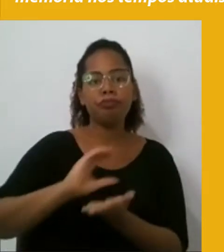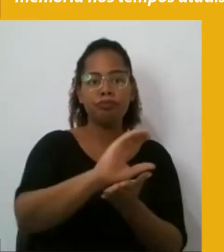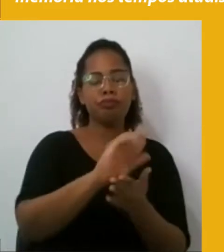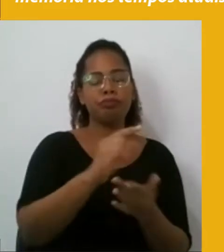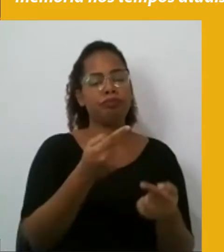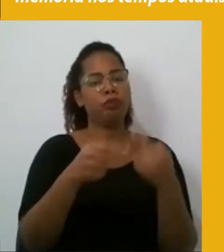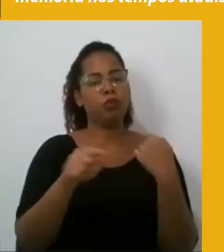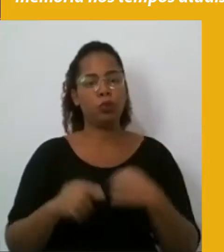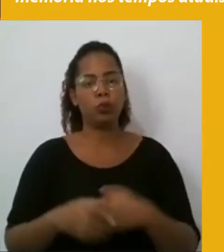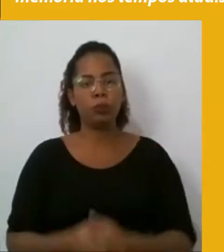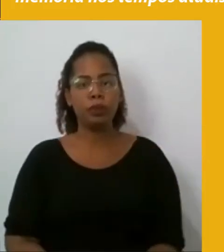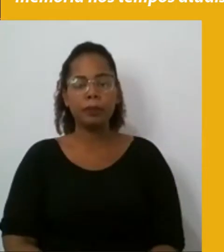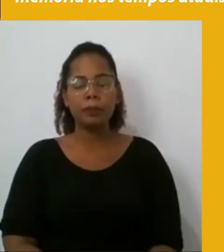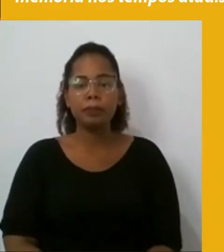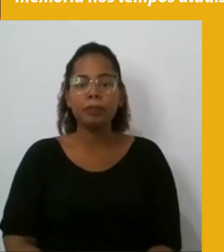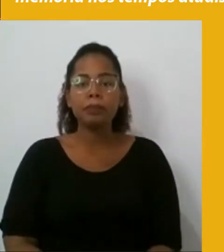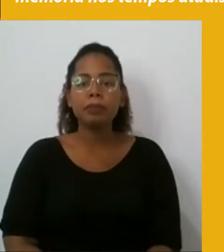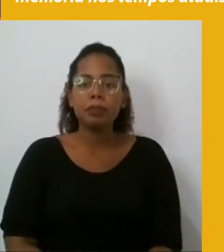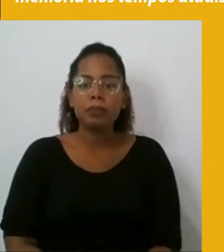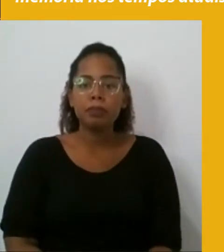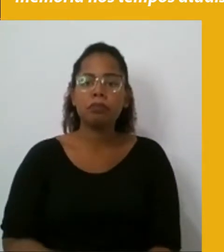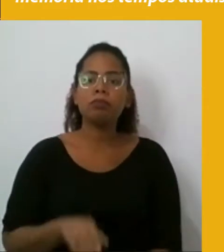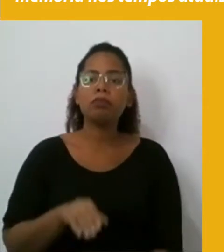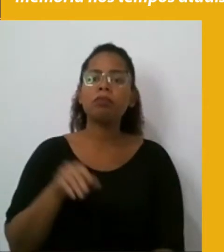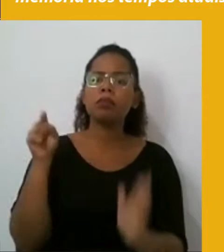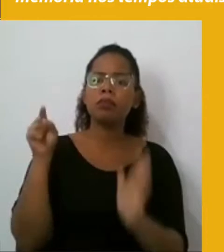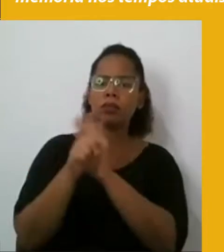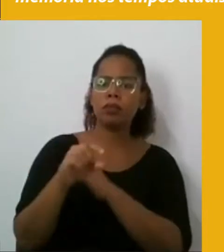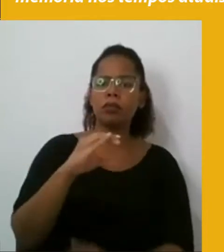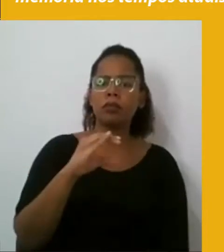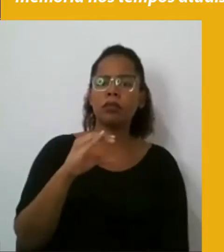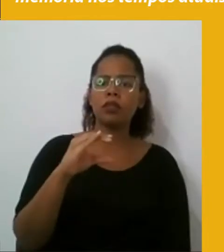Cícero, quer fazer alguma colocação?